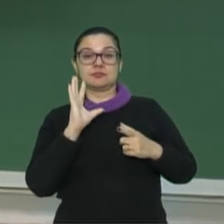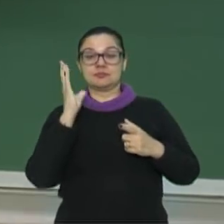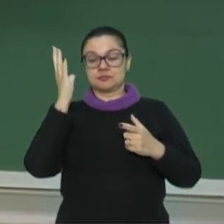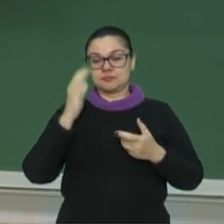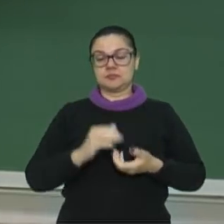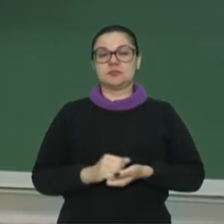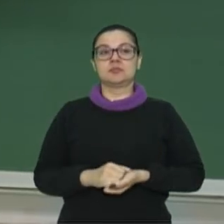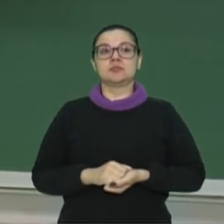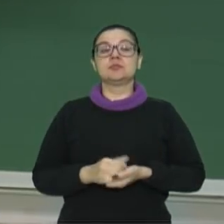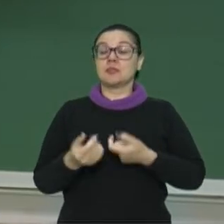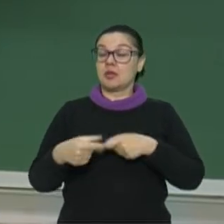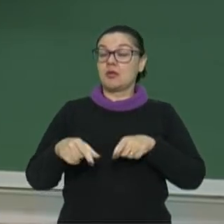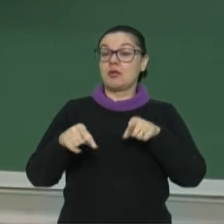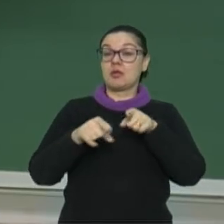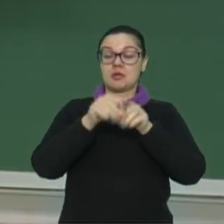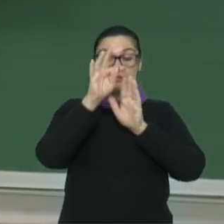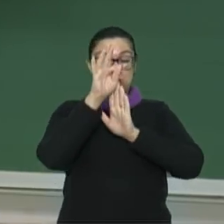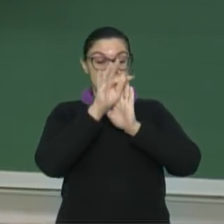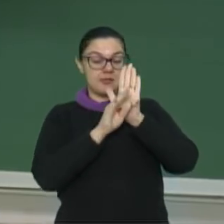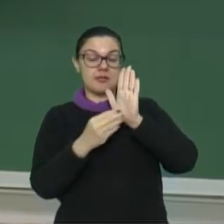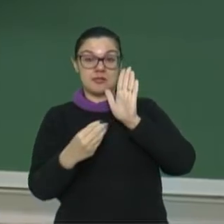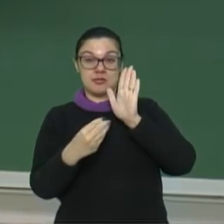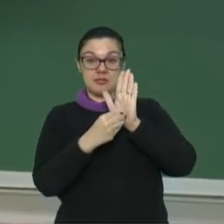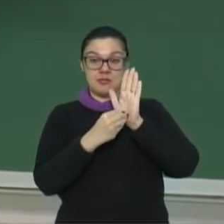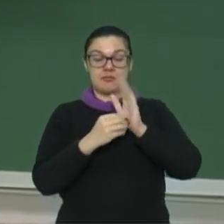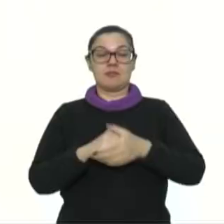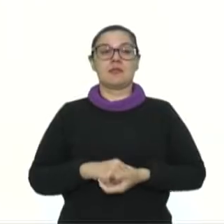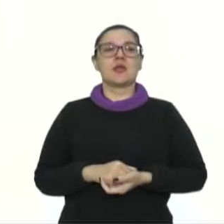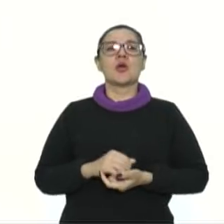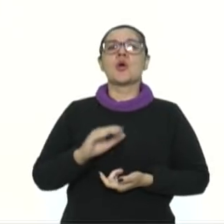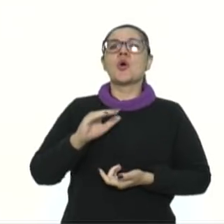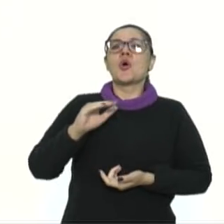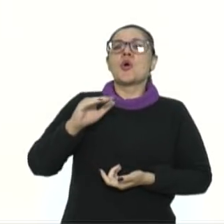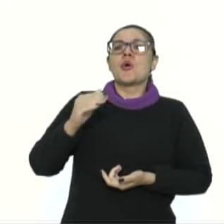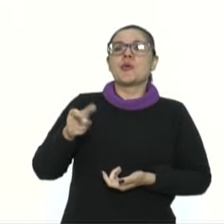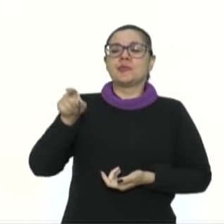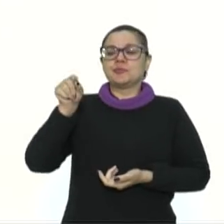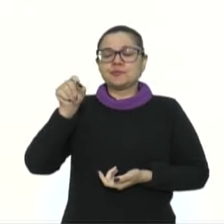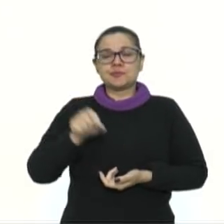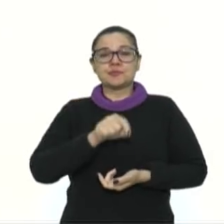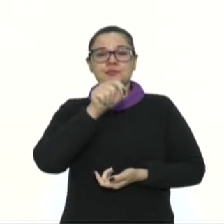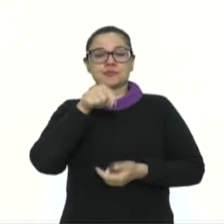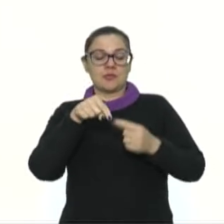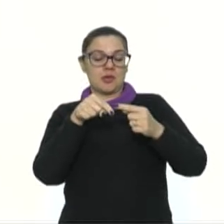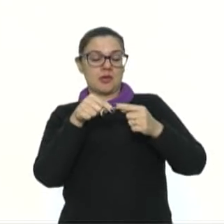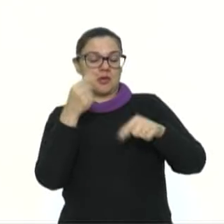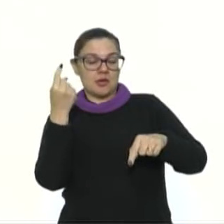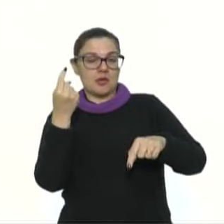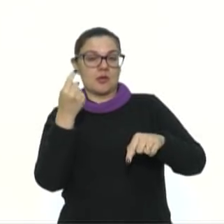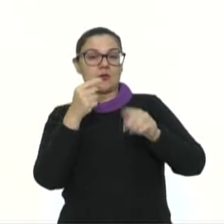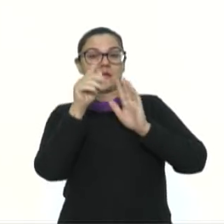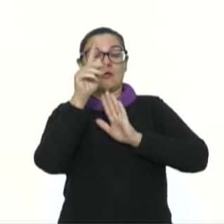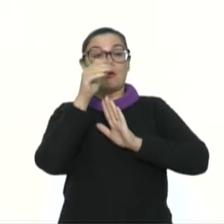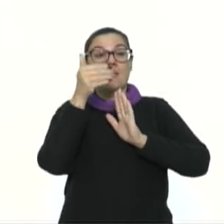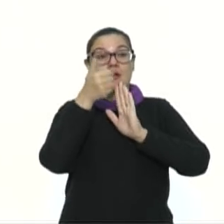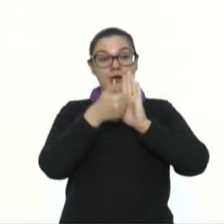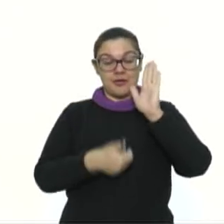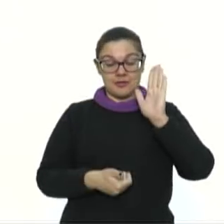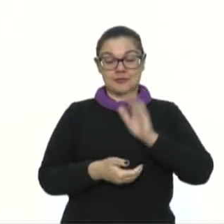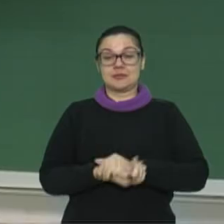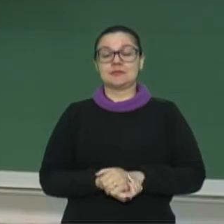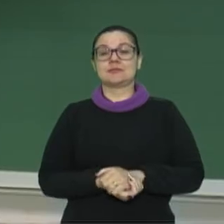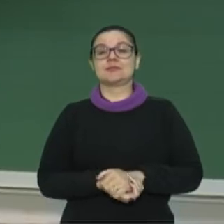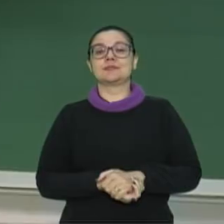E também dentro do texto eles mostram isso. Qual alternativa não pertence à listagem de causas? Eu vou mostrar aqui